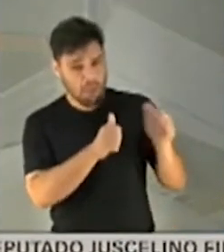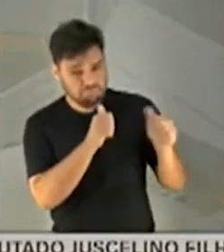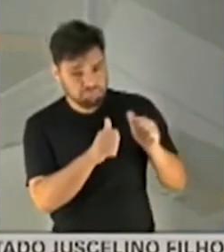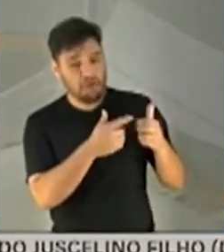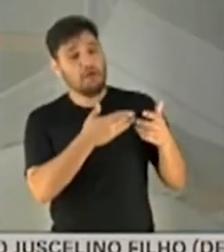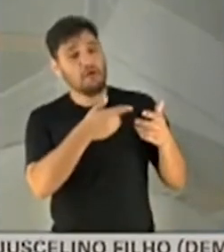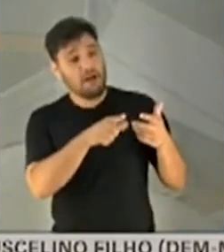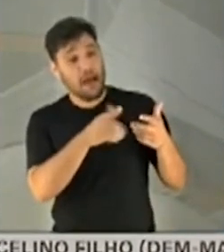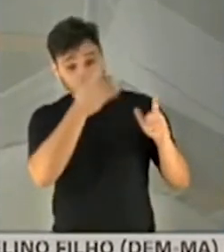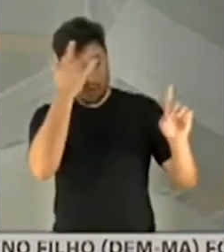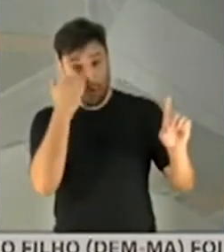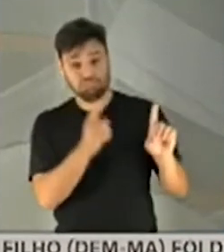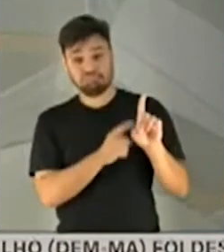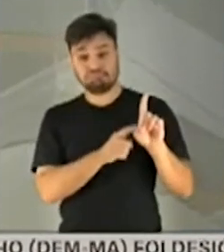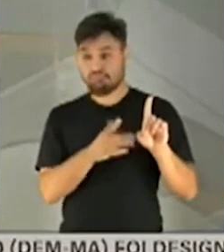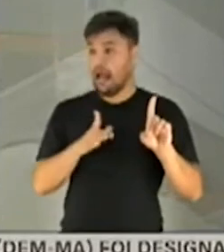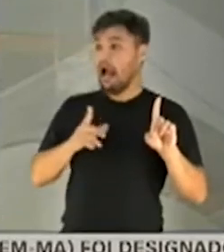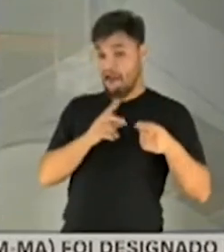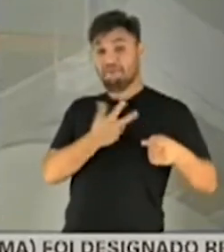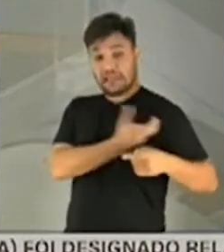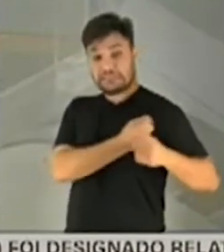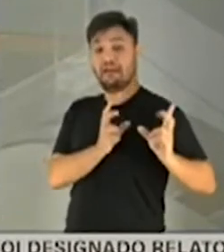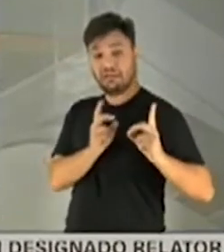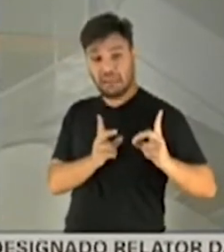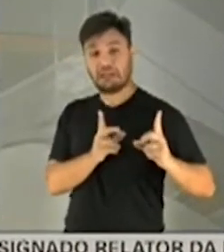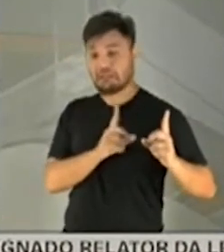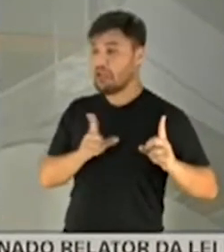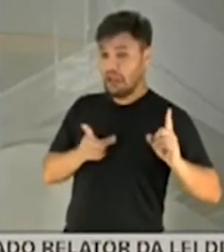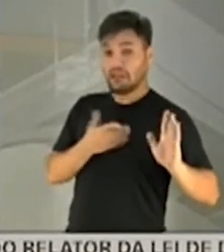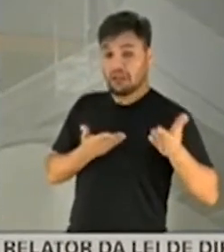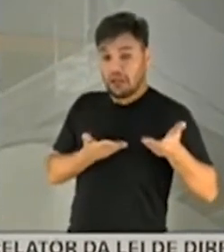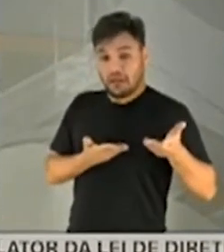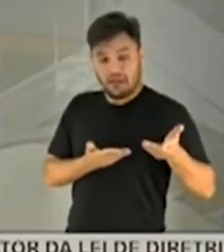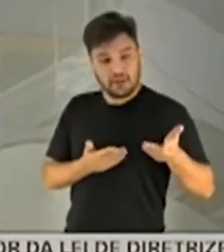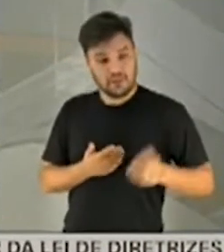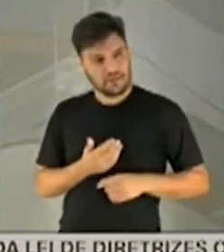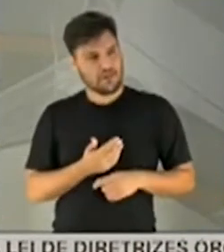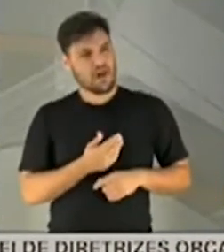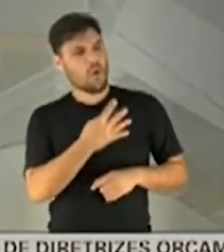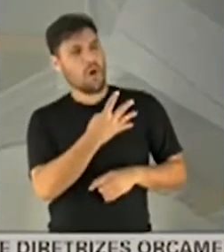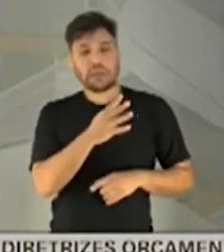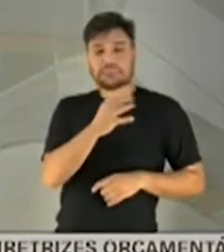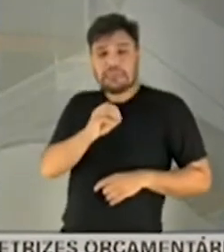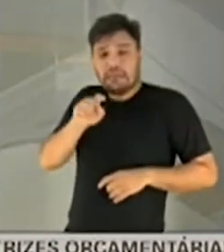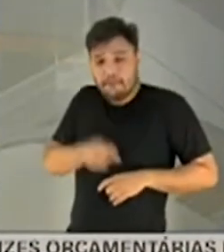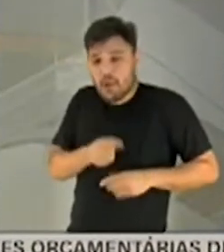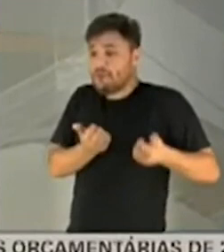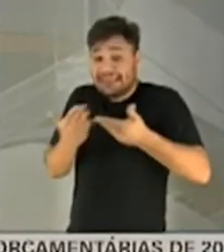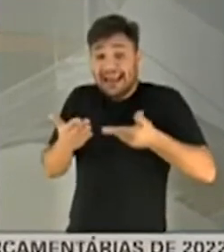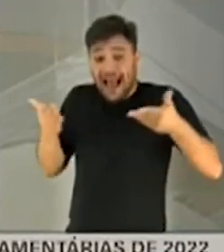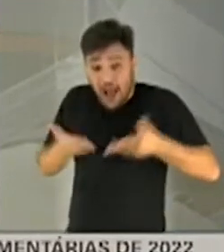um vendedor de vacina. Lá, tenho vacina. Temos vacina. Temos. Aqui, 400 mil doses, entregamos de